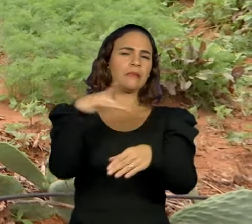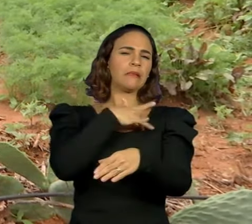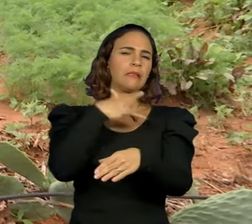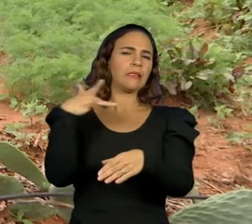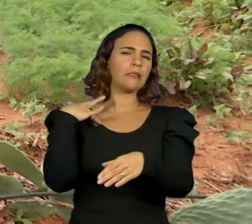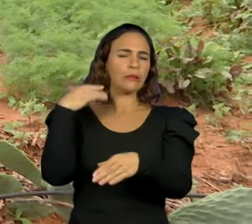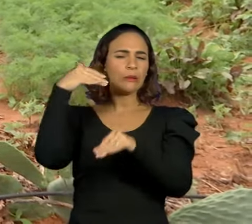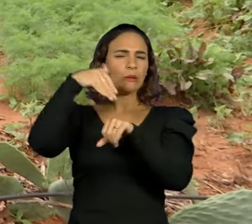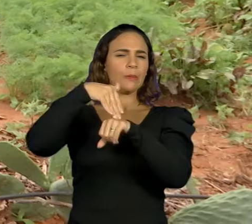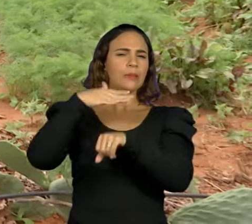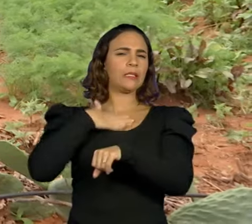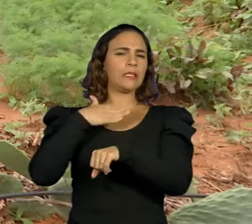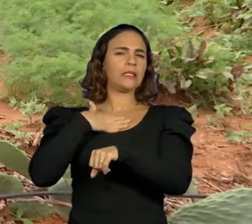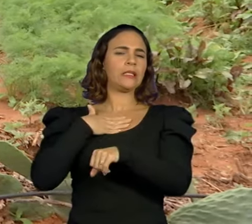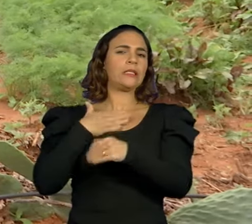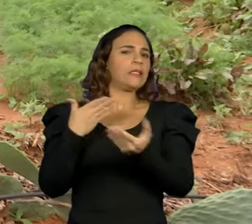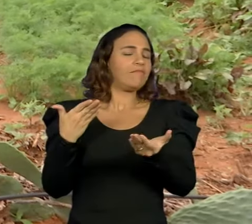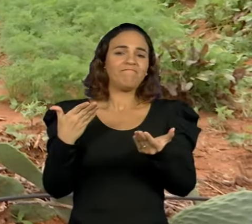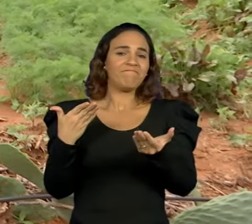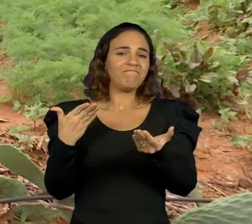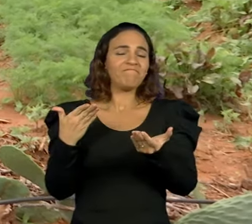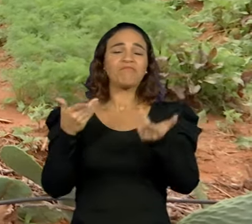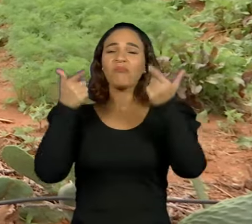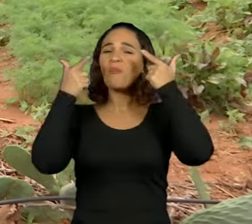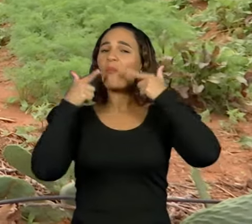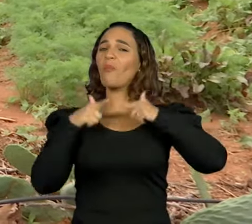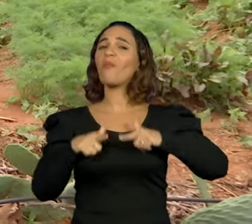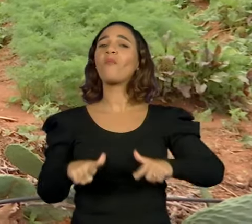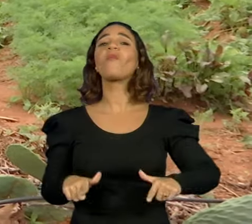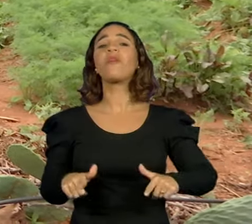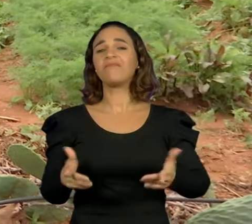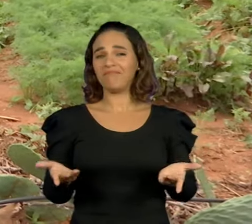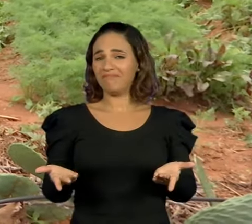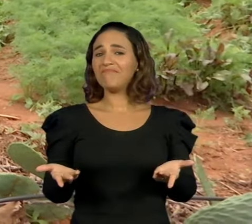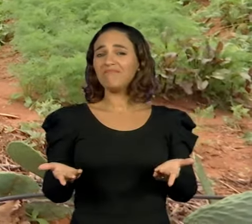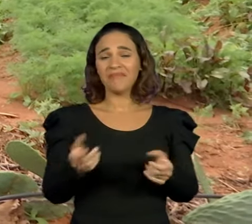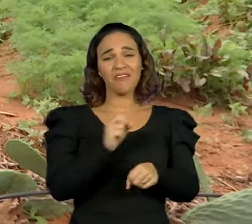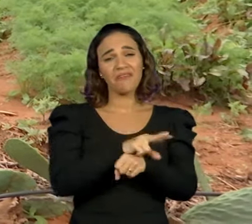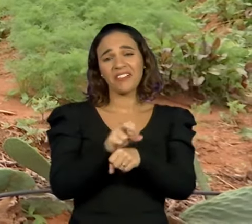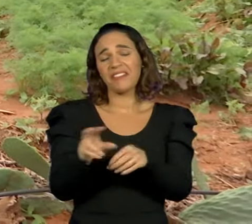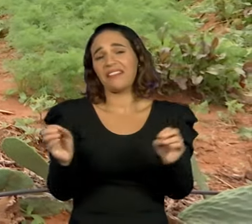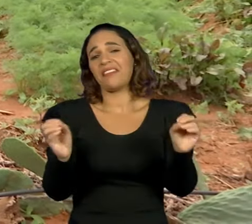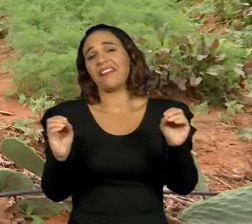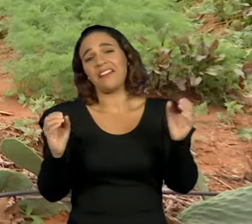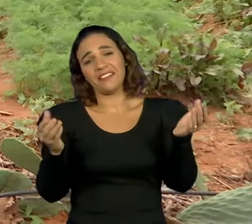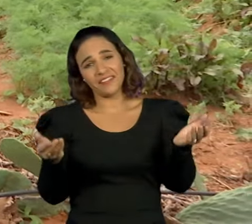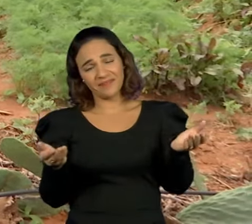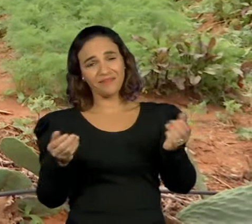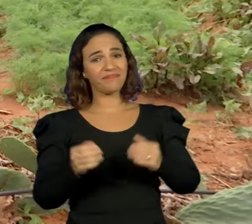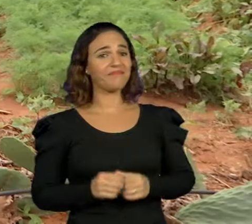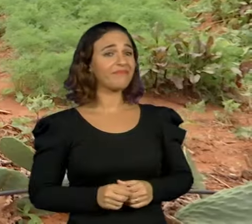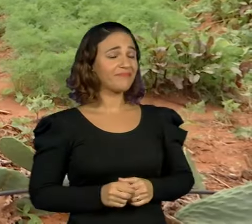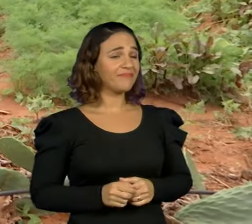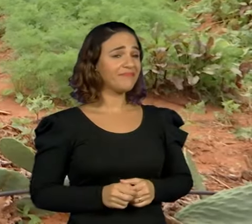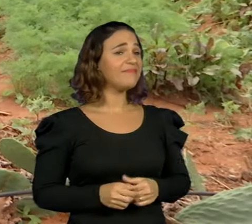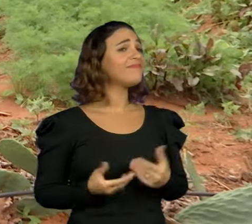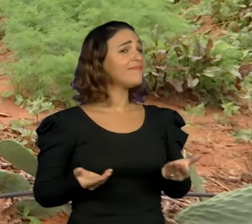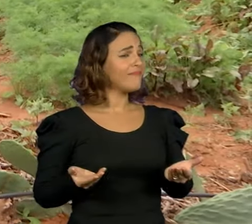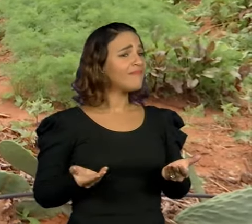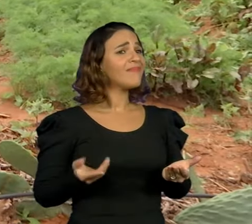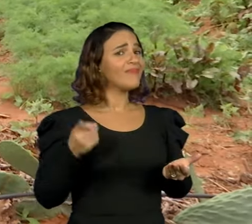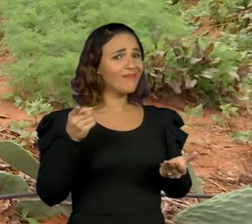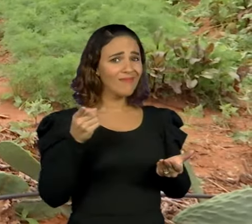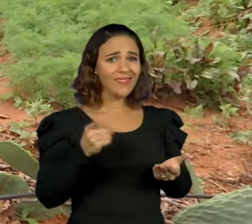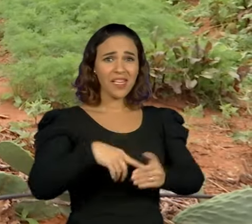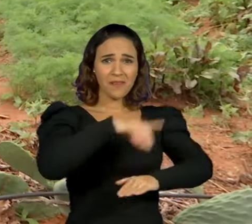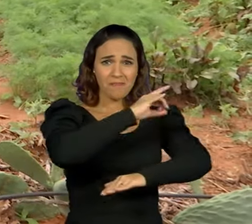que alguém pode estar doente por conta do envenenamento e tal, entendeu? Então,